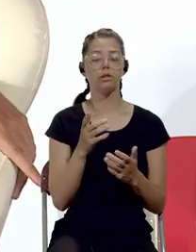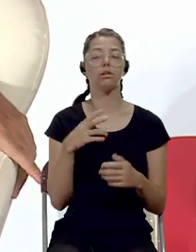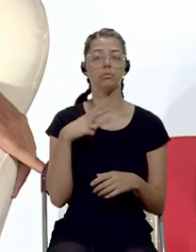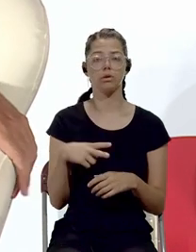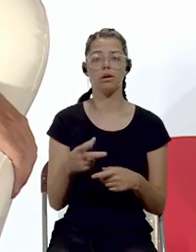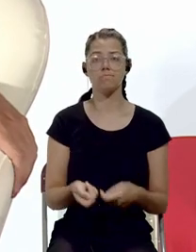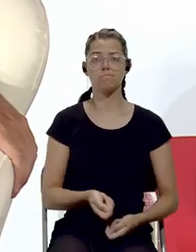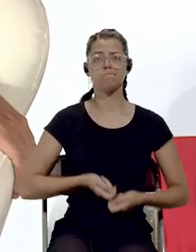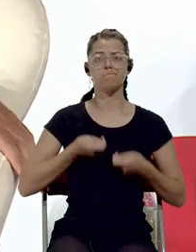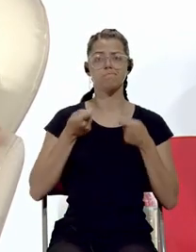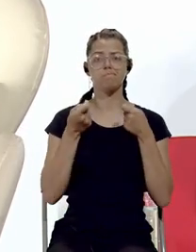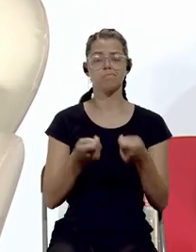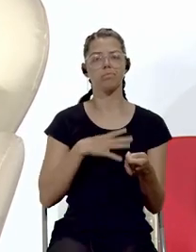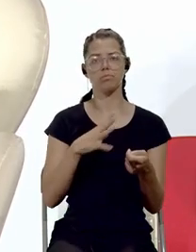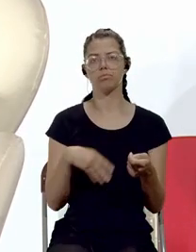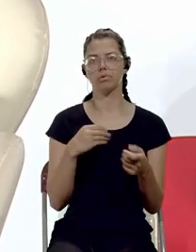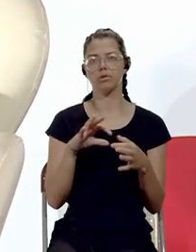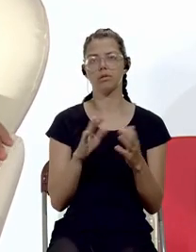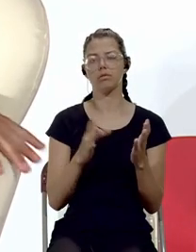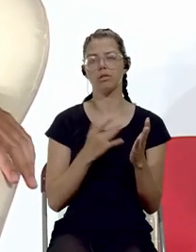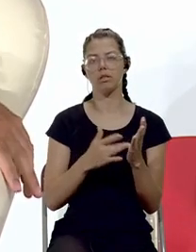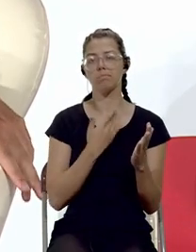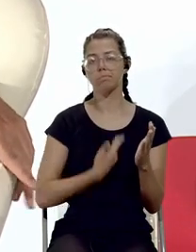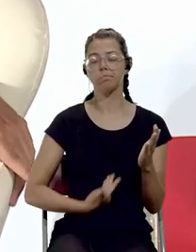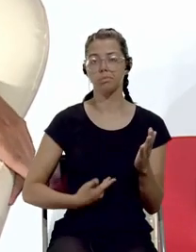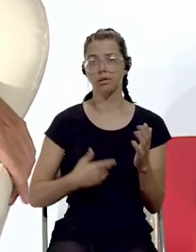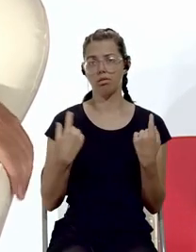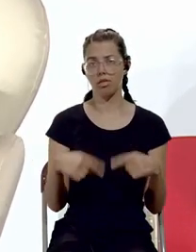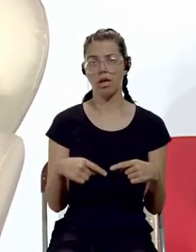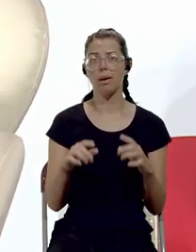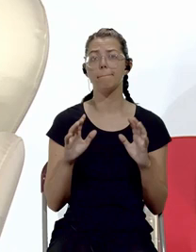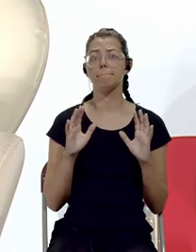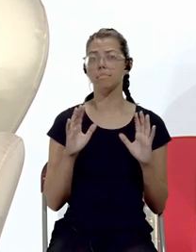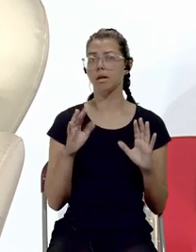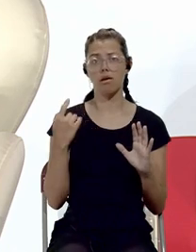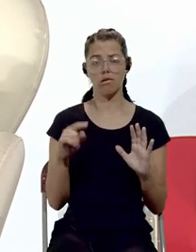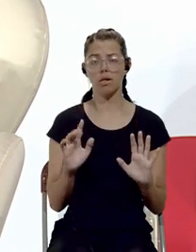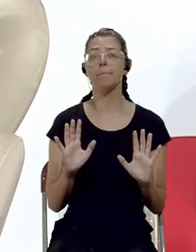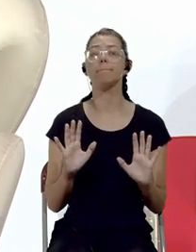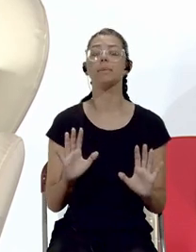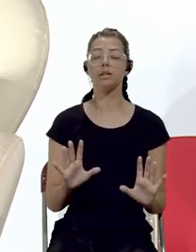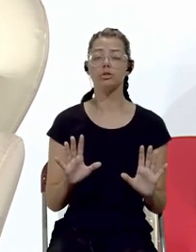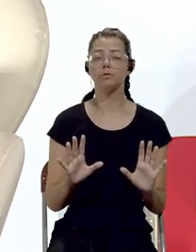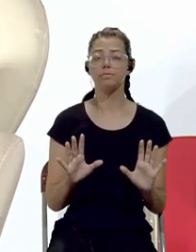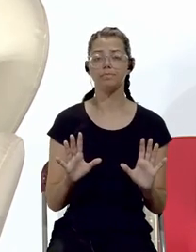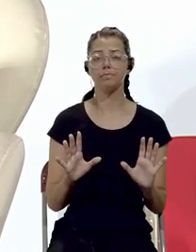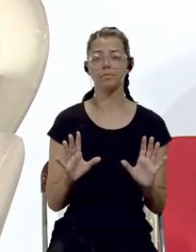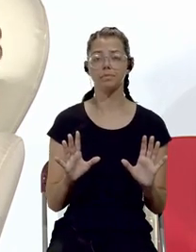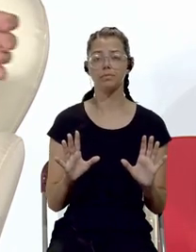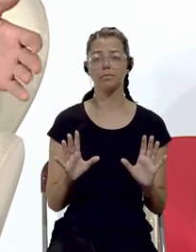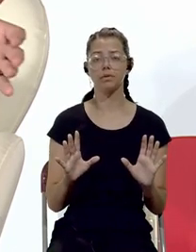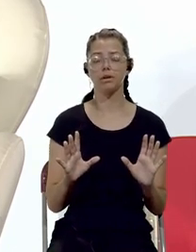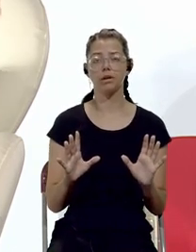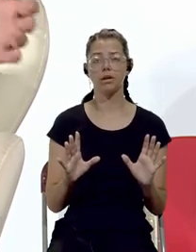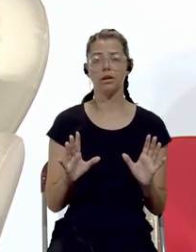de investimento do mundo especializado em livros antigos. Mas ainda assim, quer dizer, não estão os grandes agentes